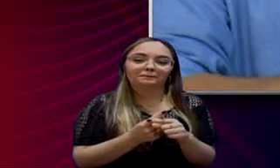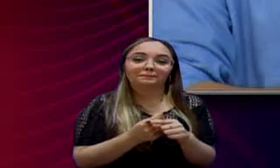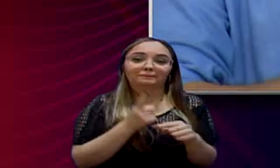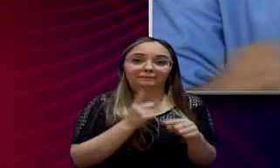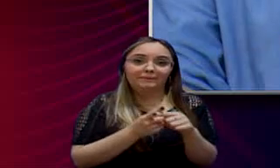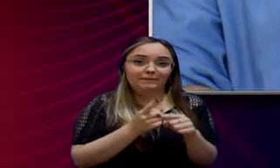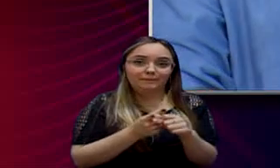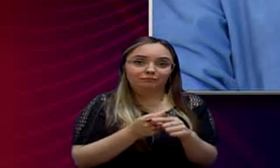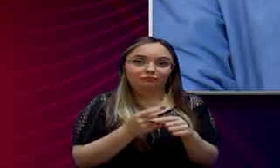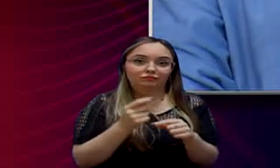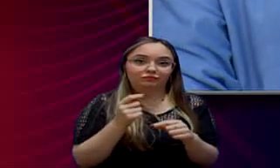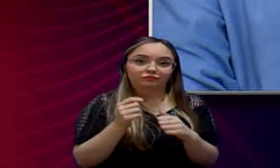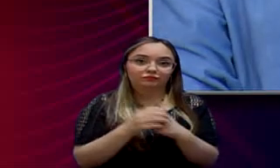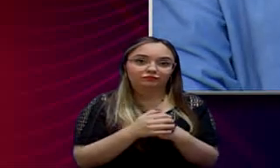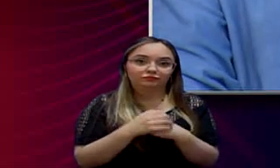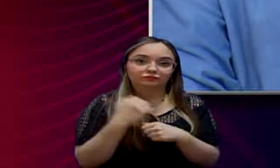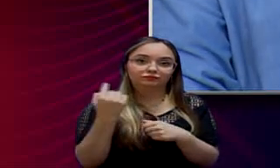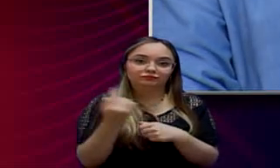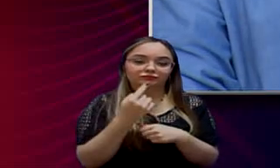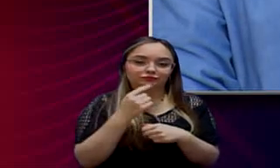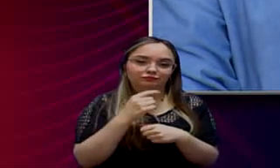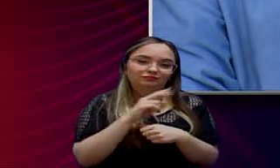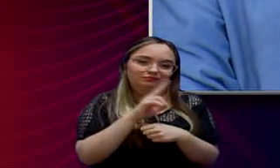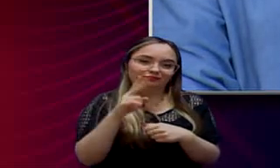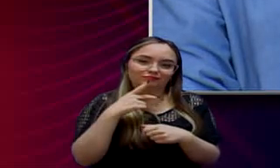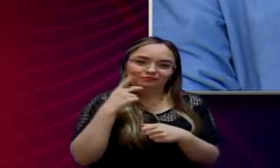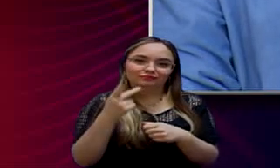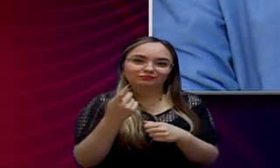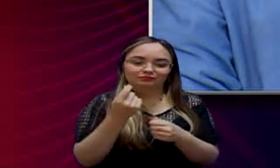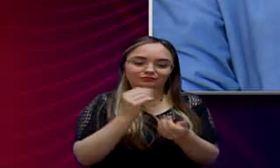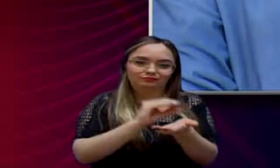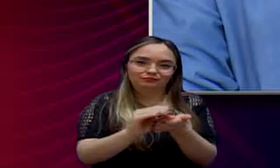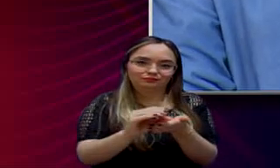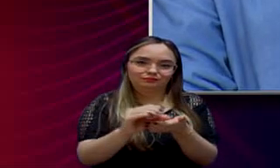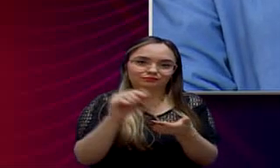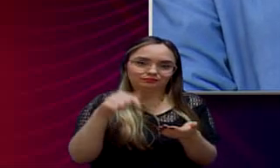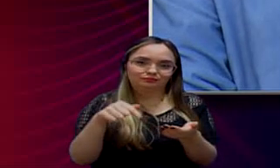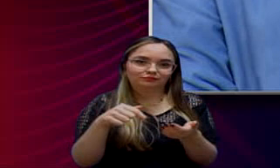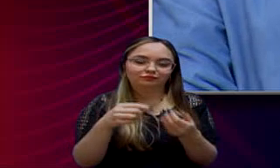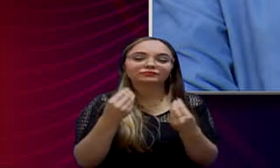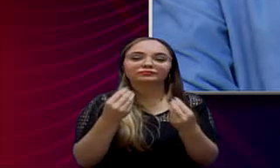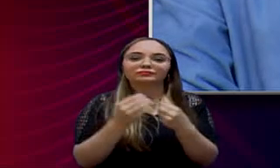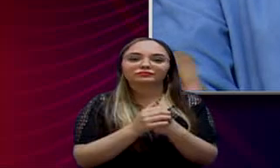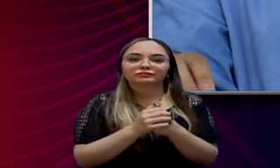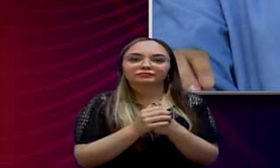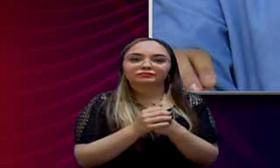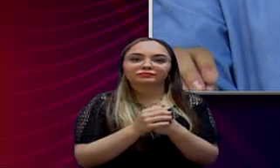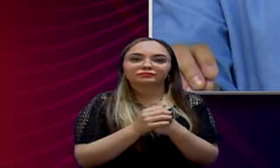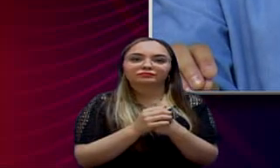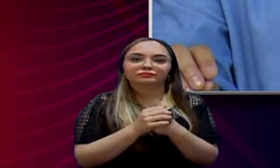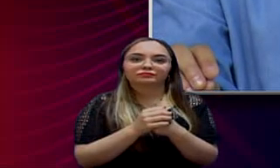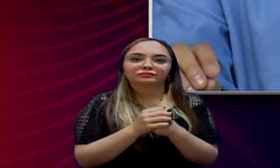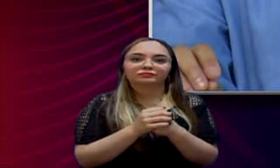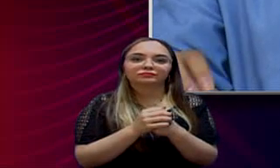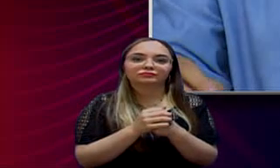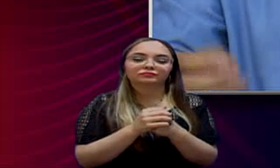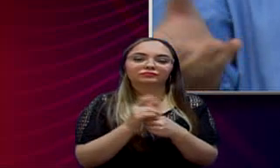na verdade assim essa o que a gente chama de investimento aqui para essa finalidade ela é